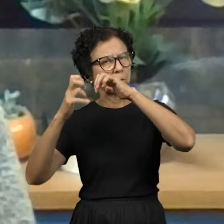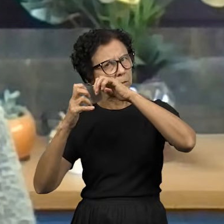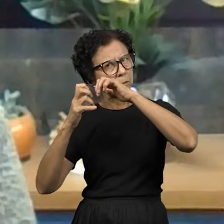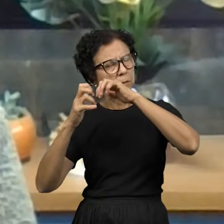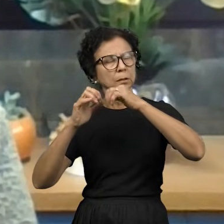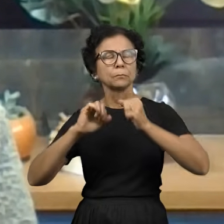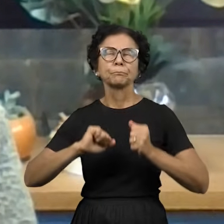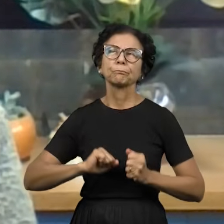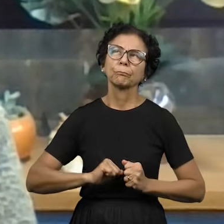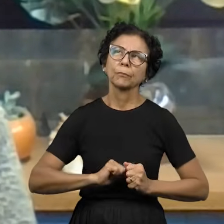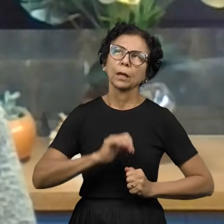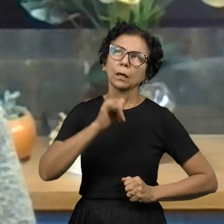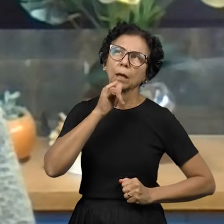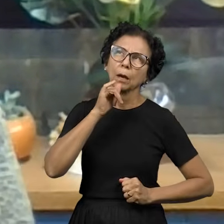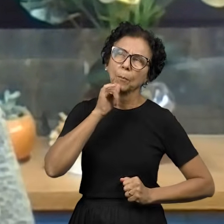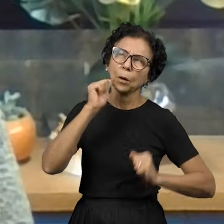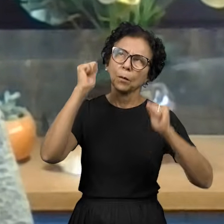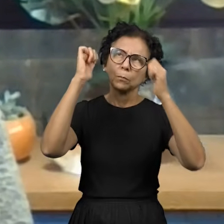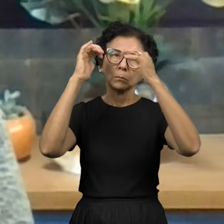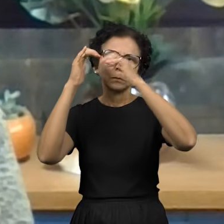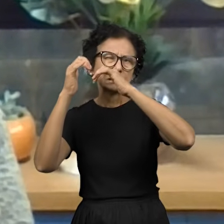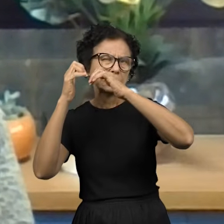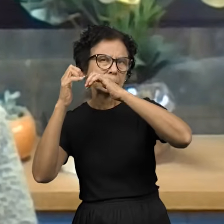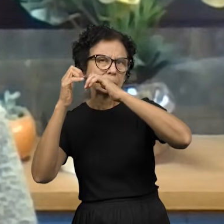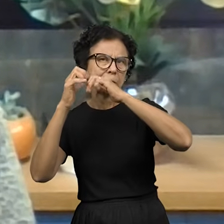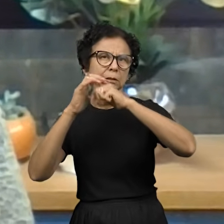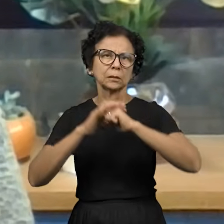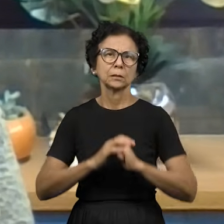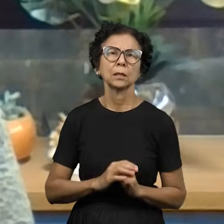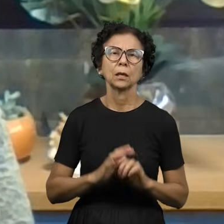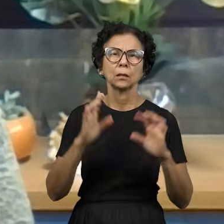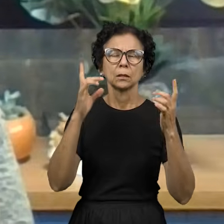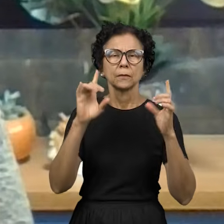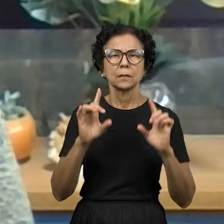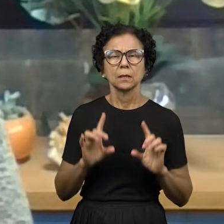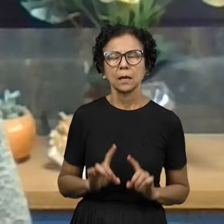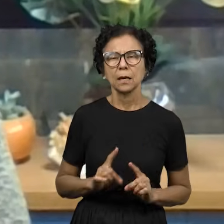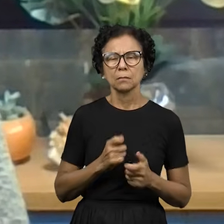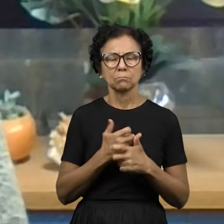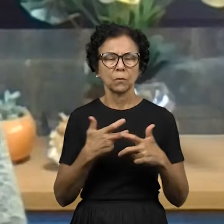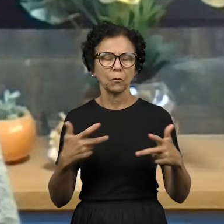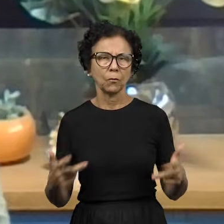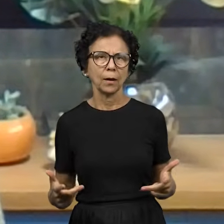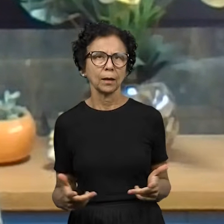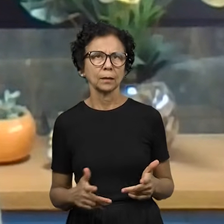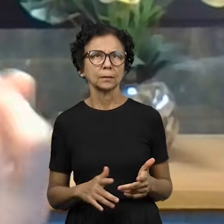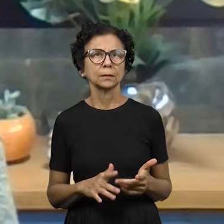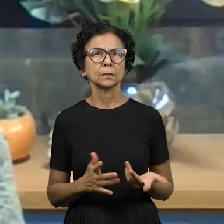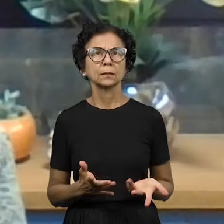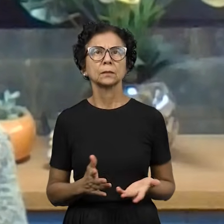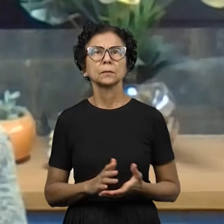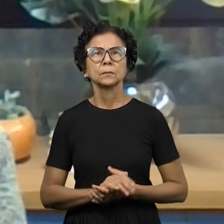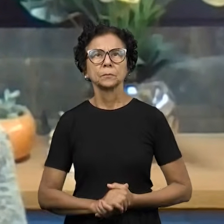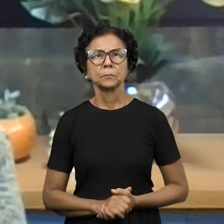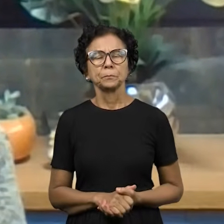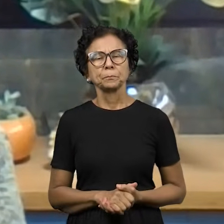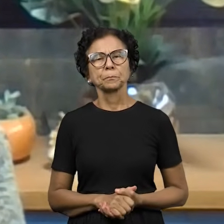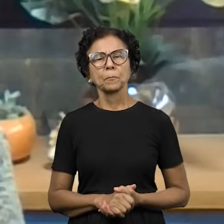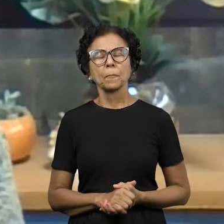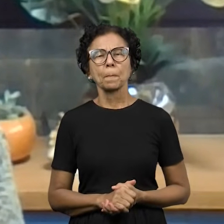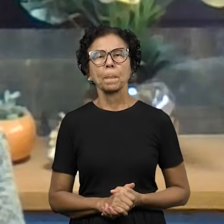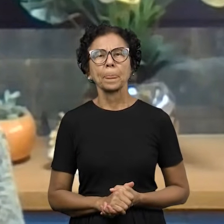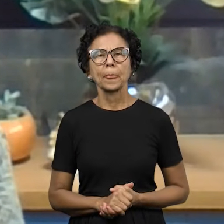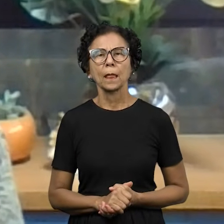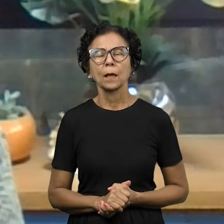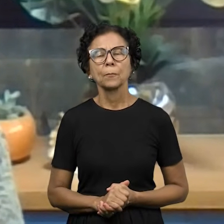cerebral. Eu posso ter paralisia cerebral com deficiência intelectual. Então é isso que a gente chama de deficiência múltipla.